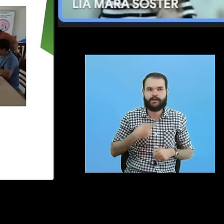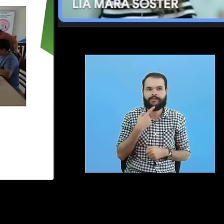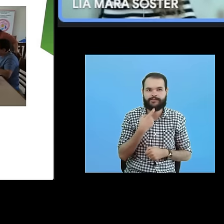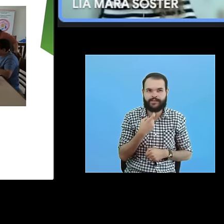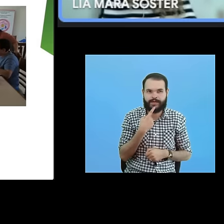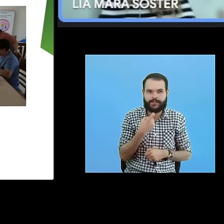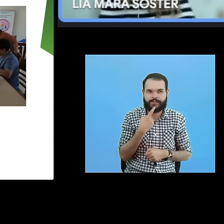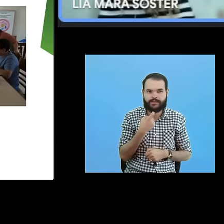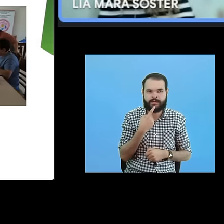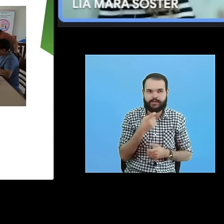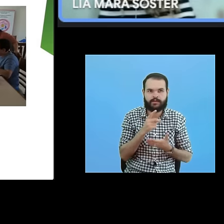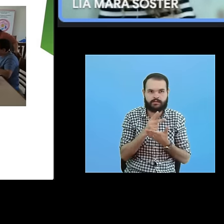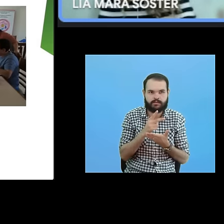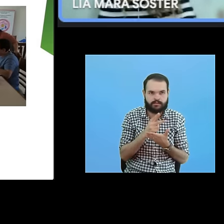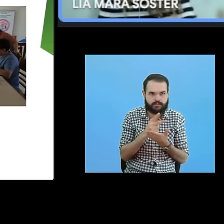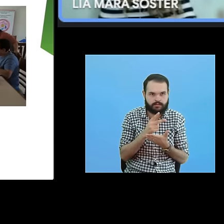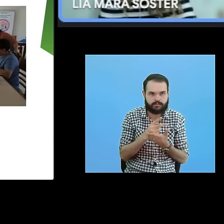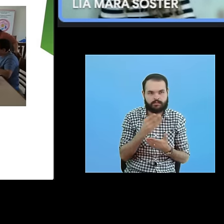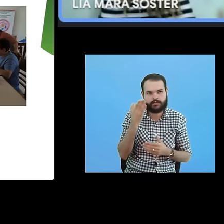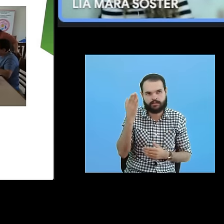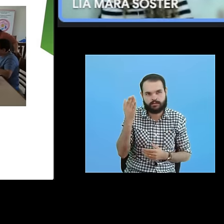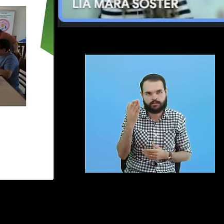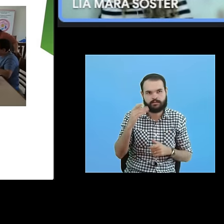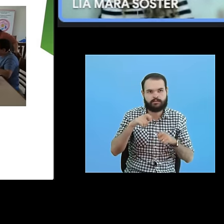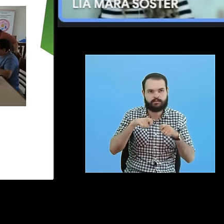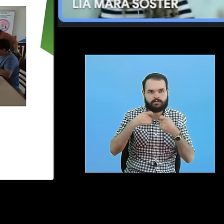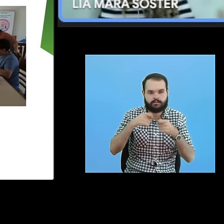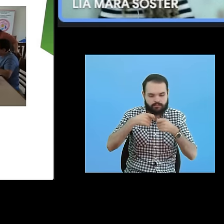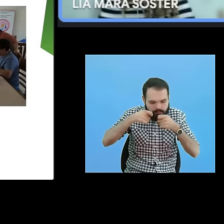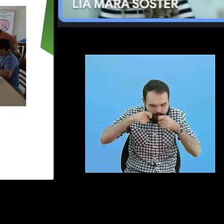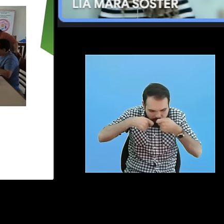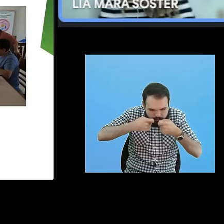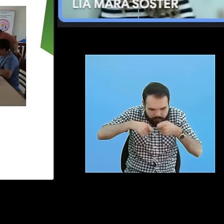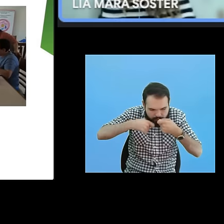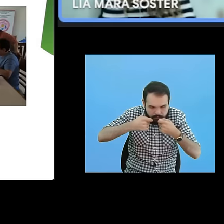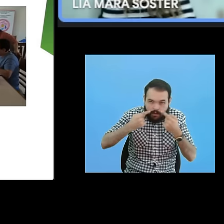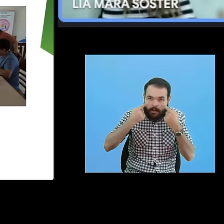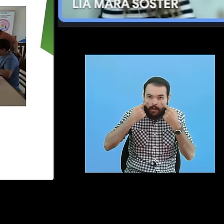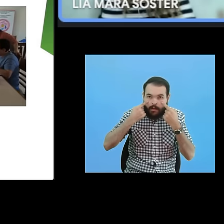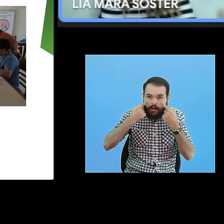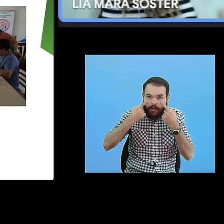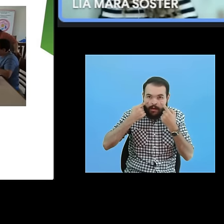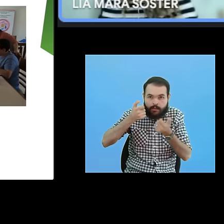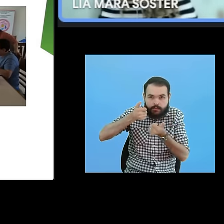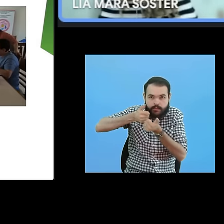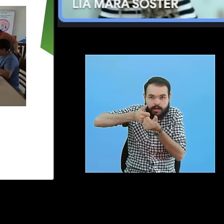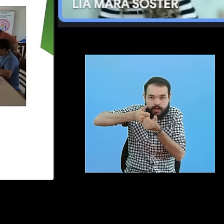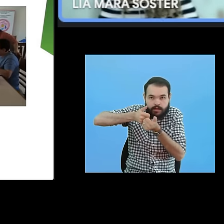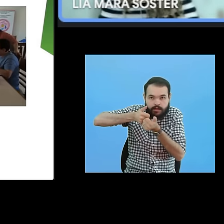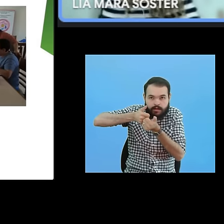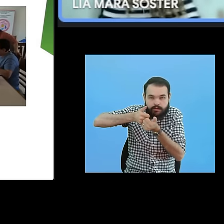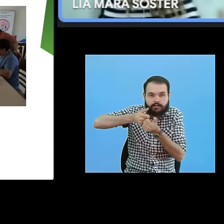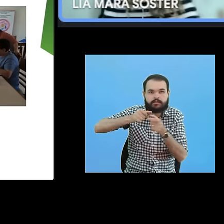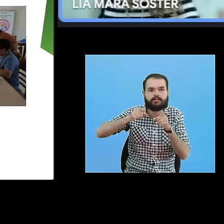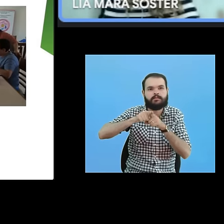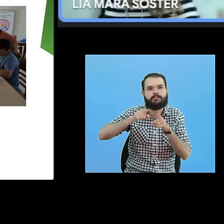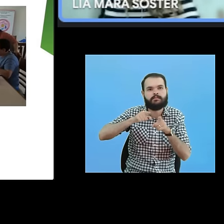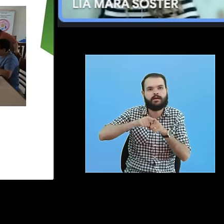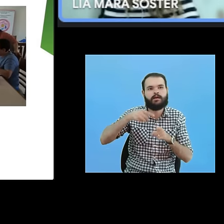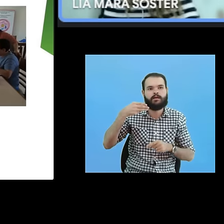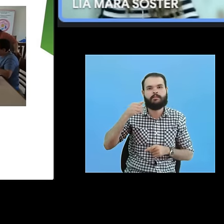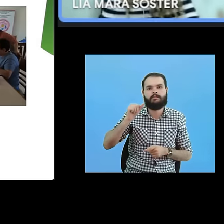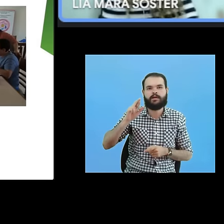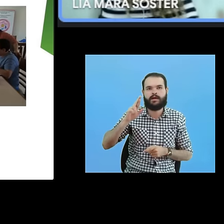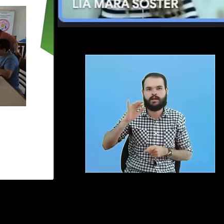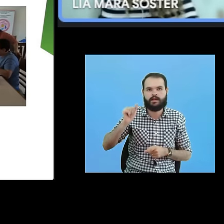que aparece assim com o crochê muito próximo aos olhos, né? A Maria também aparece na imagem, que é uma pessoa que